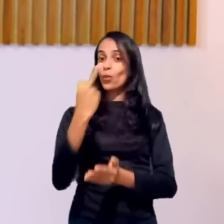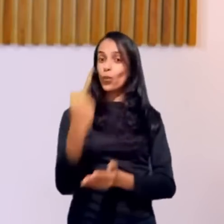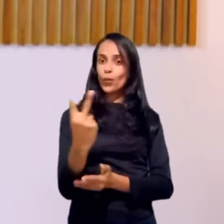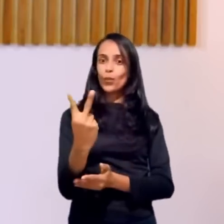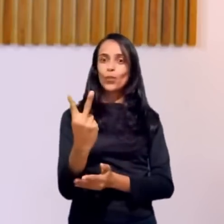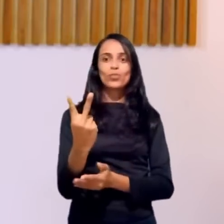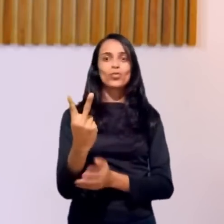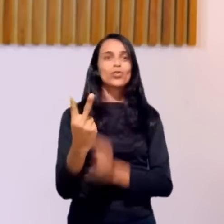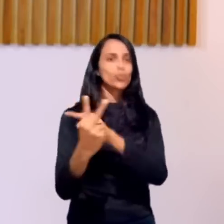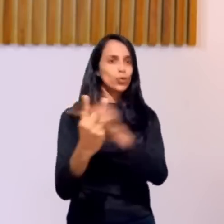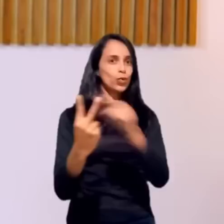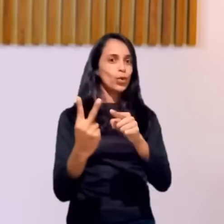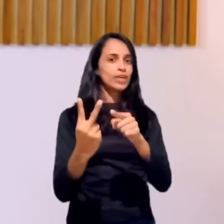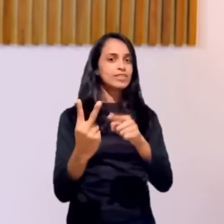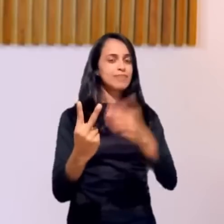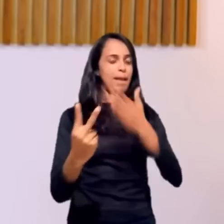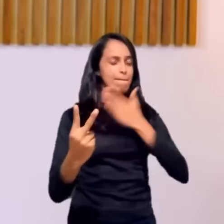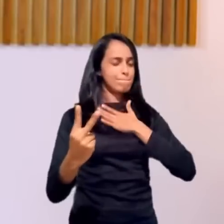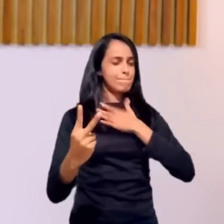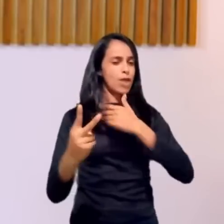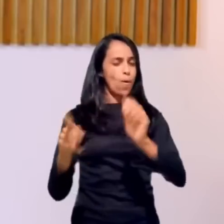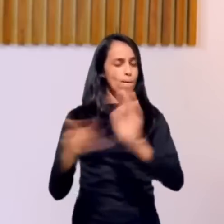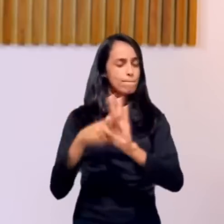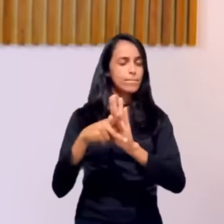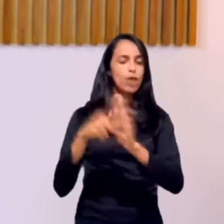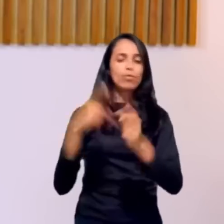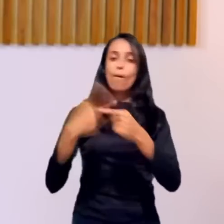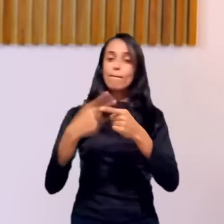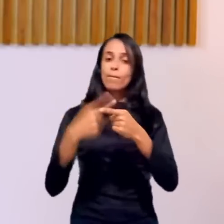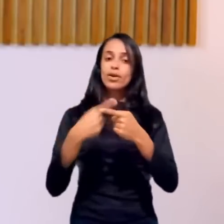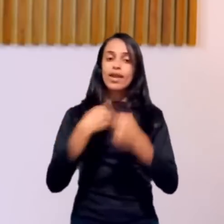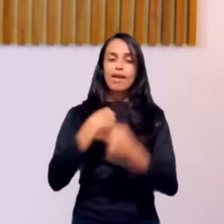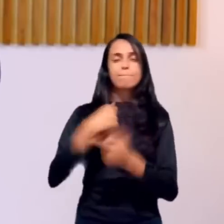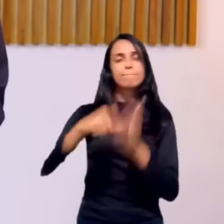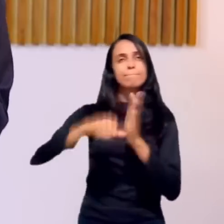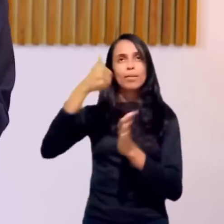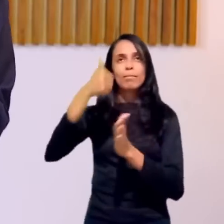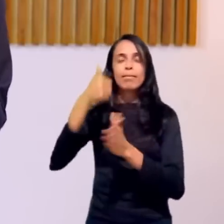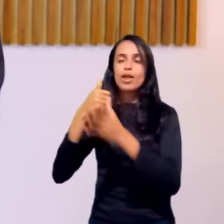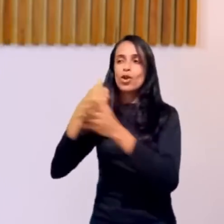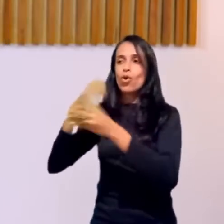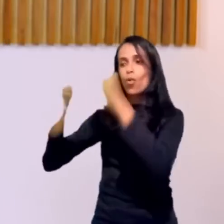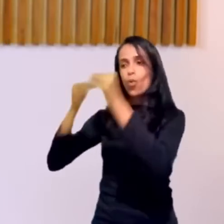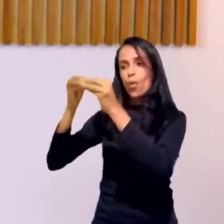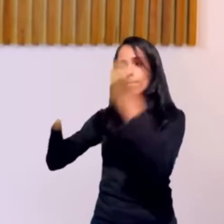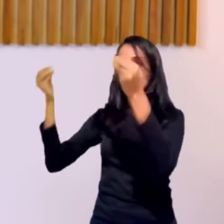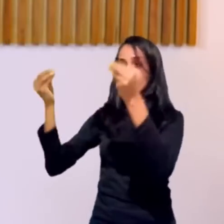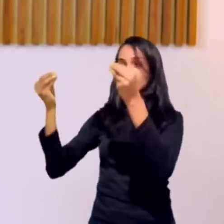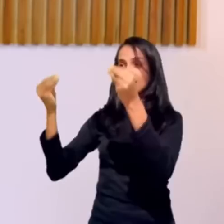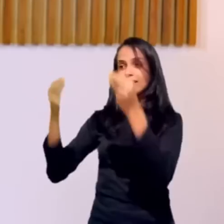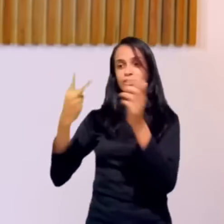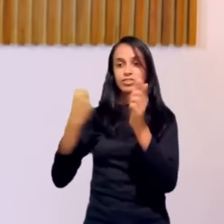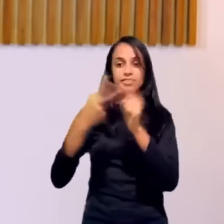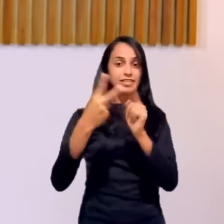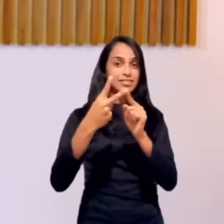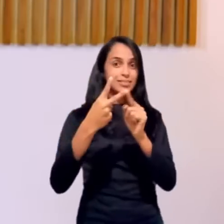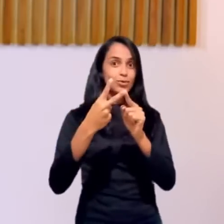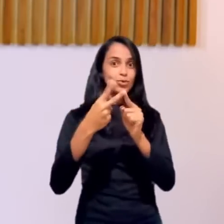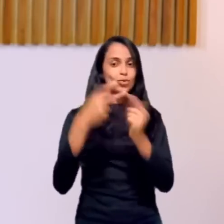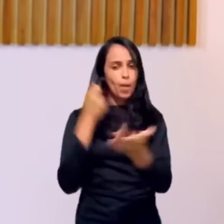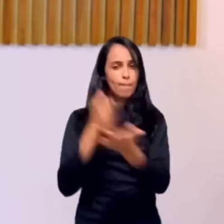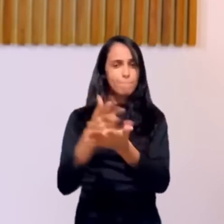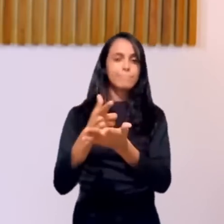desfrutar da companhia do seu barco conquistado pela segunda vez. Queridos, eu quero dizer para você que o